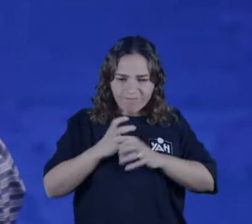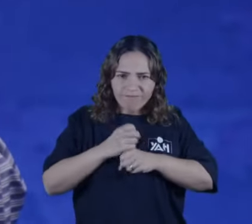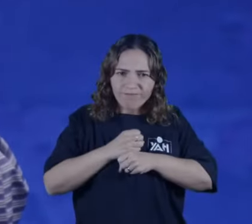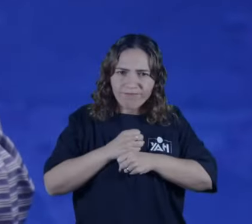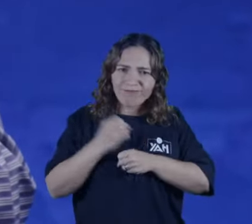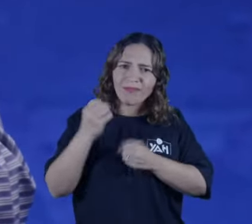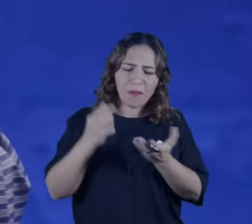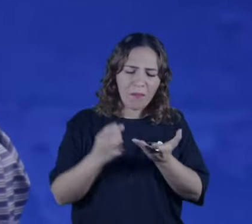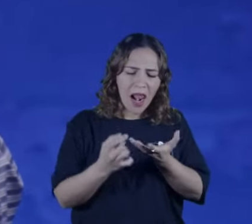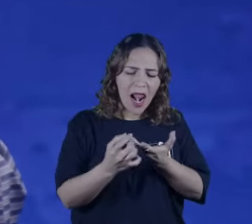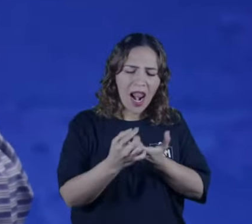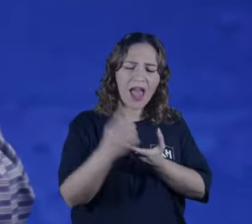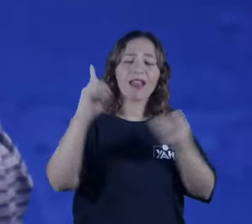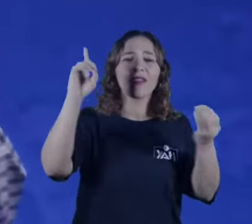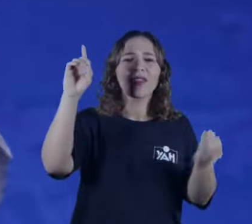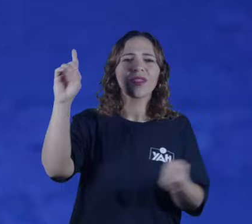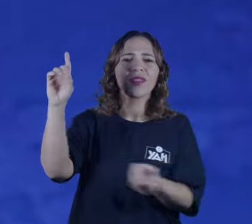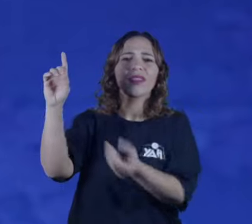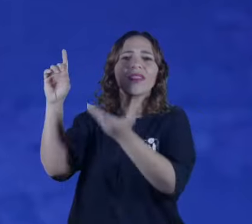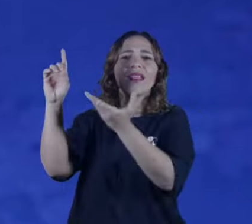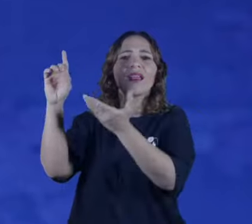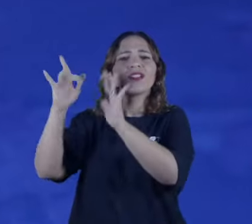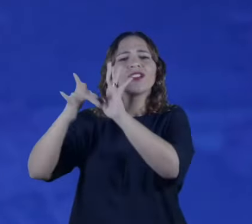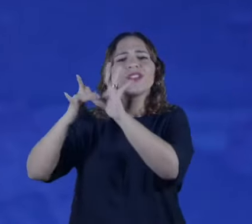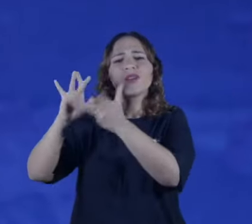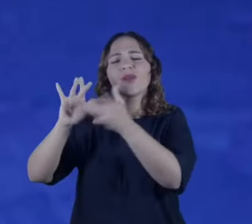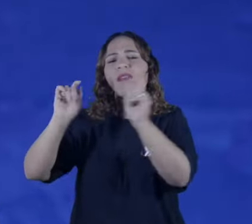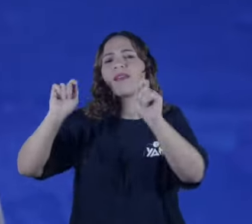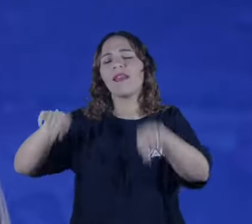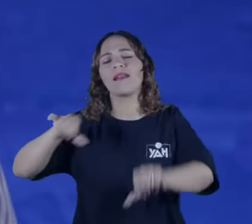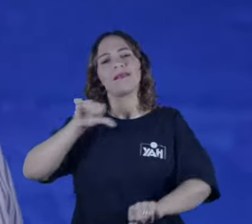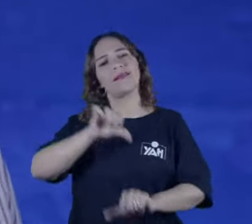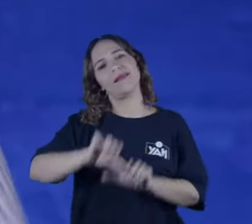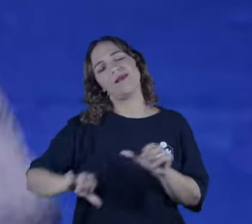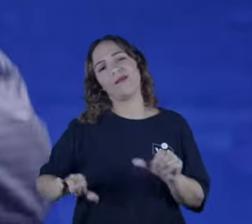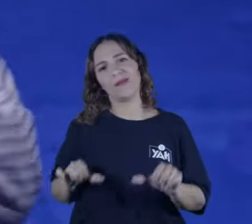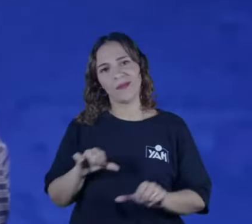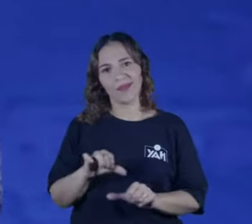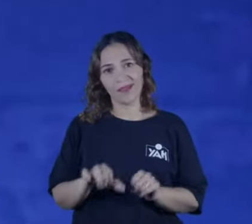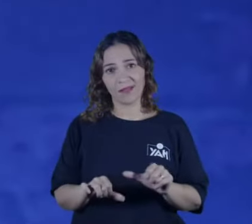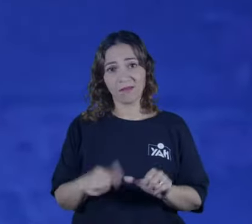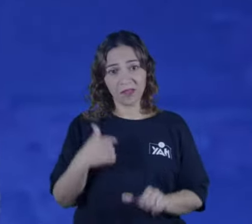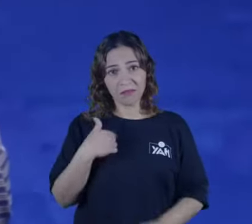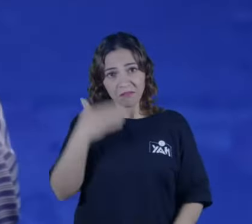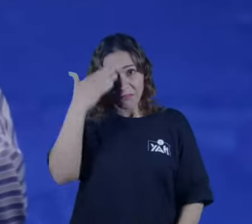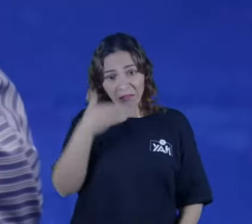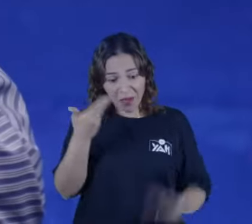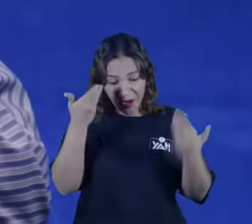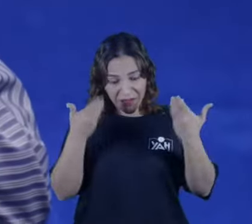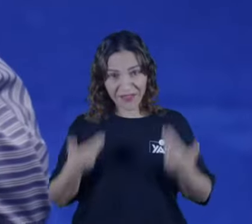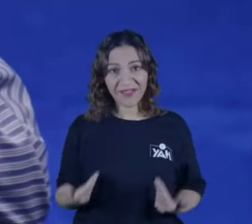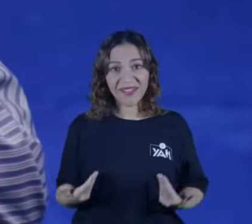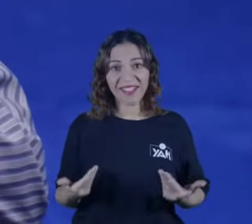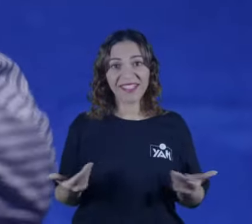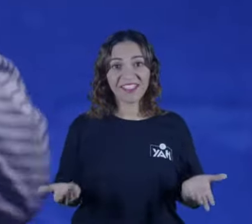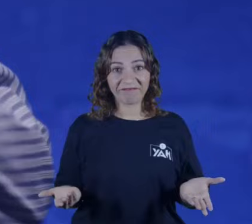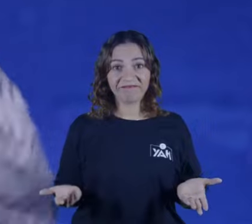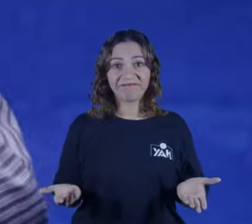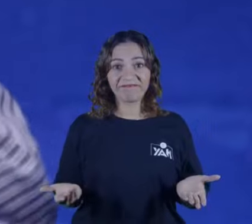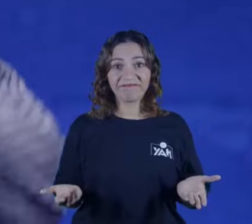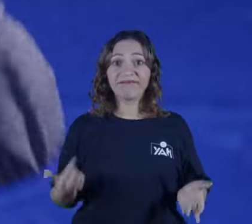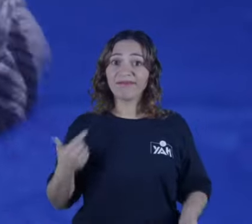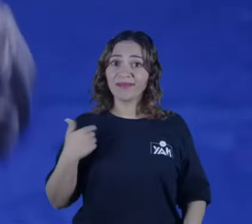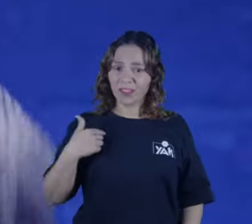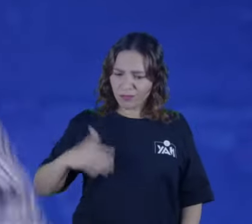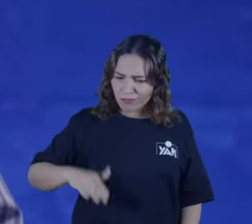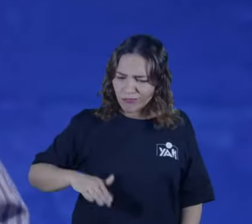nada que Jesus não possa transformar. Eu sou uma prova viva disso. Eu cresci